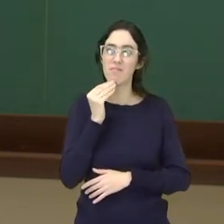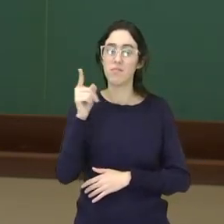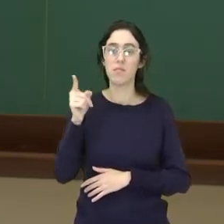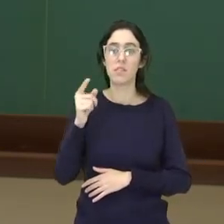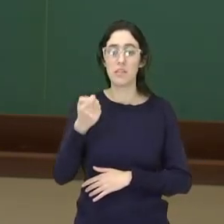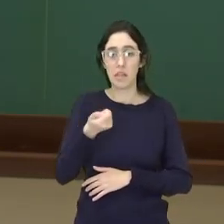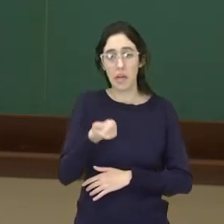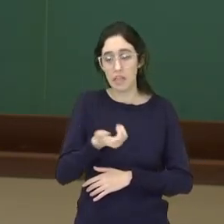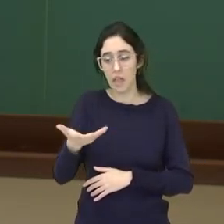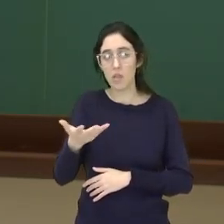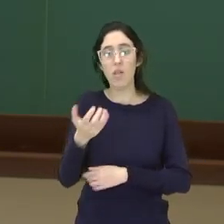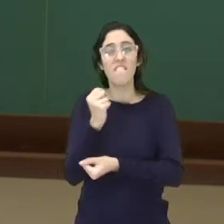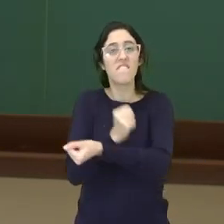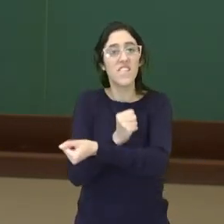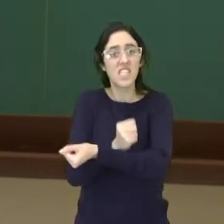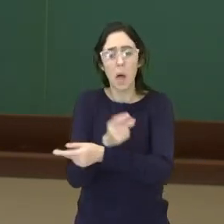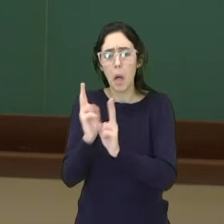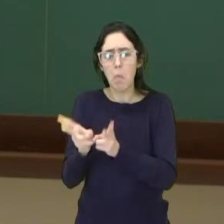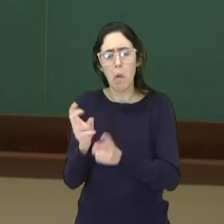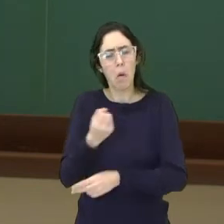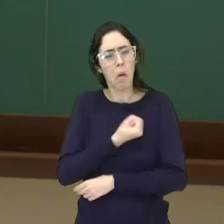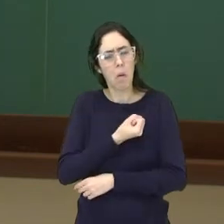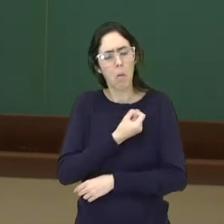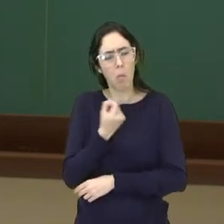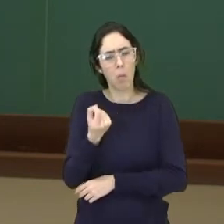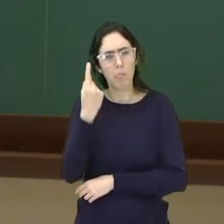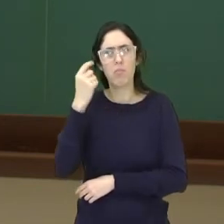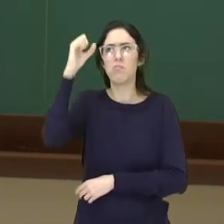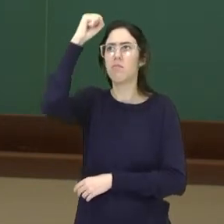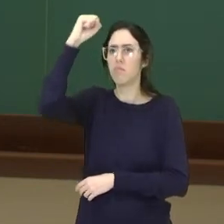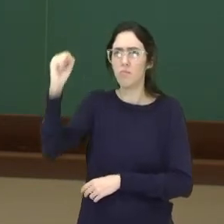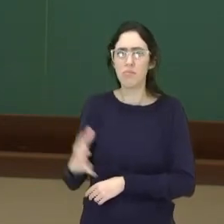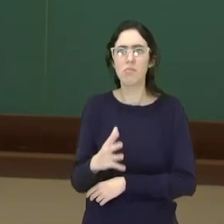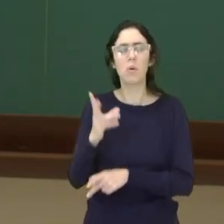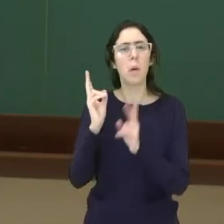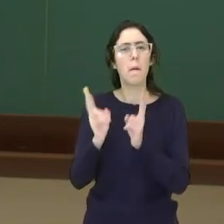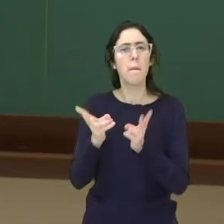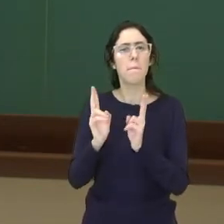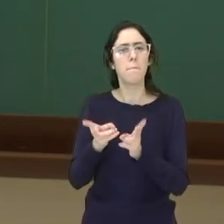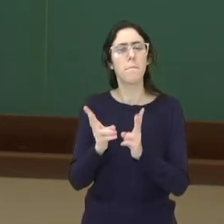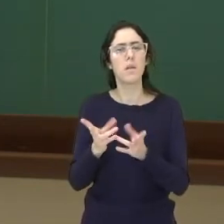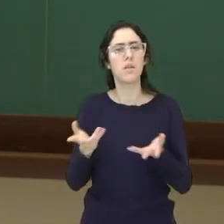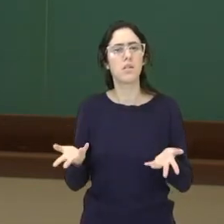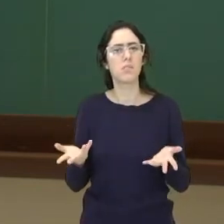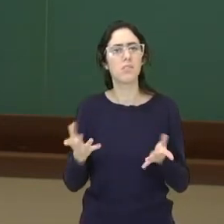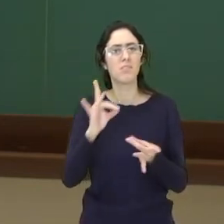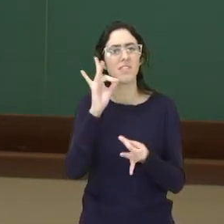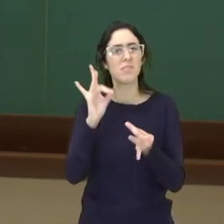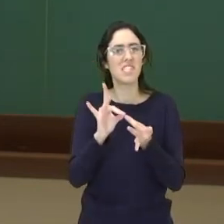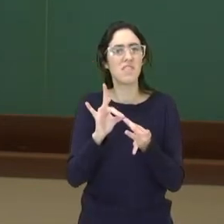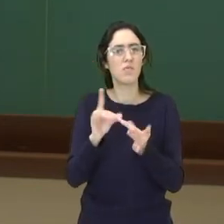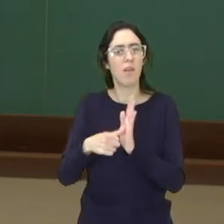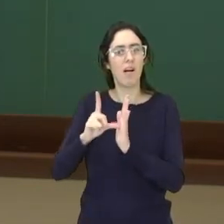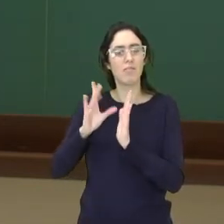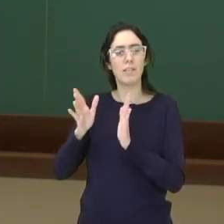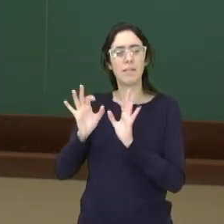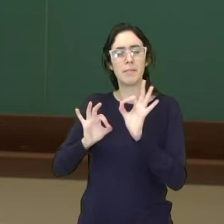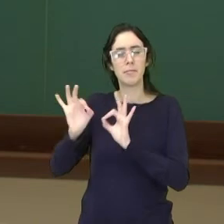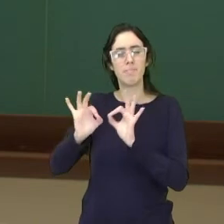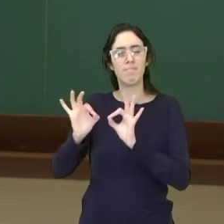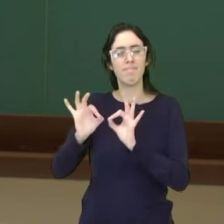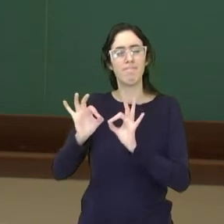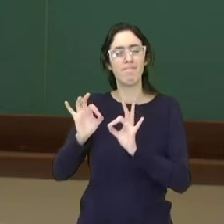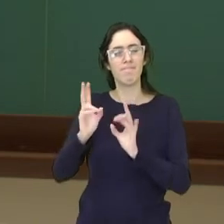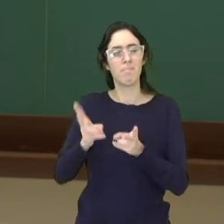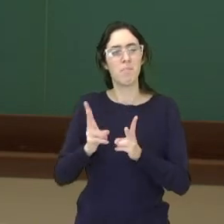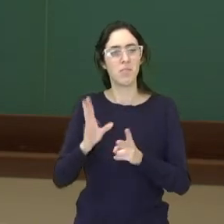dado, viciar uma moeda, viciar uma roleta, né? Para que o sorteio dê um resultado específico, um resultado pré-definido. Beleza?